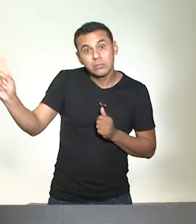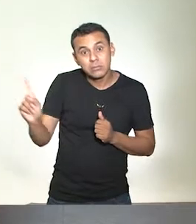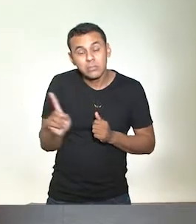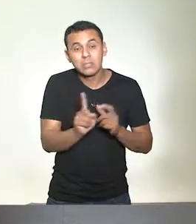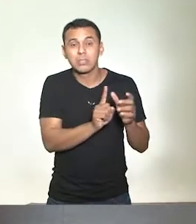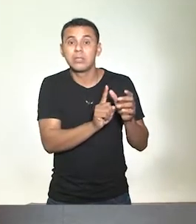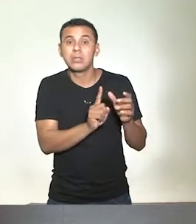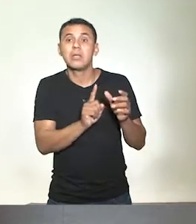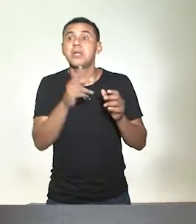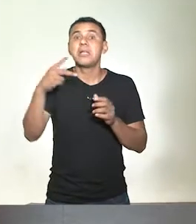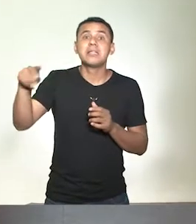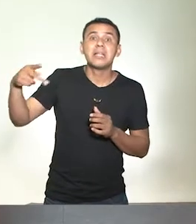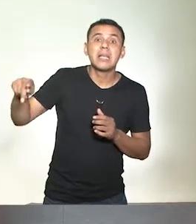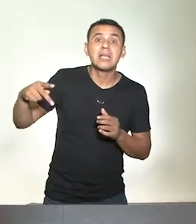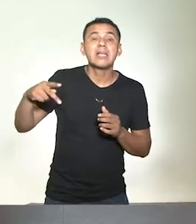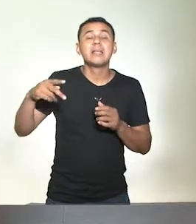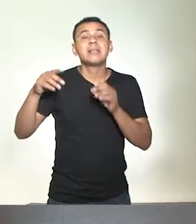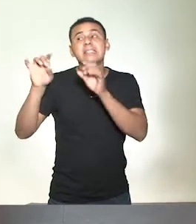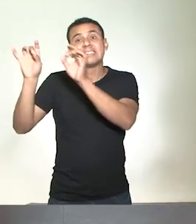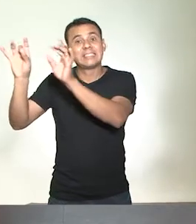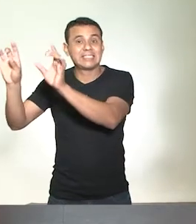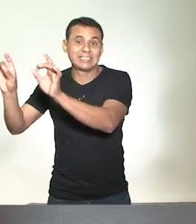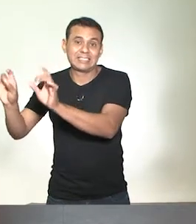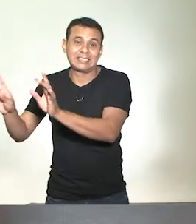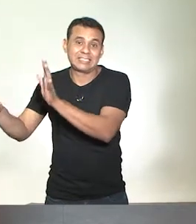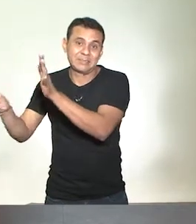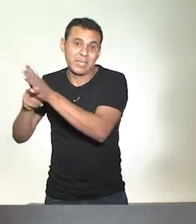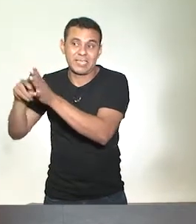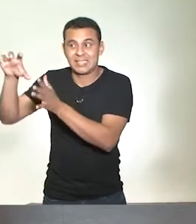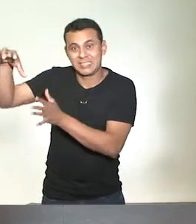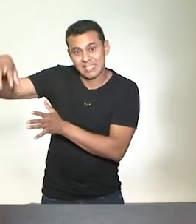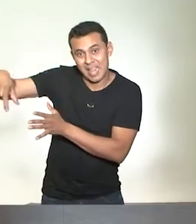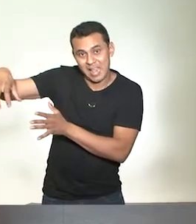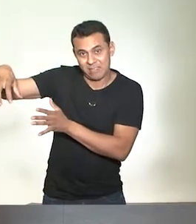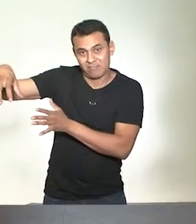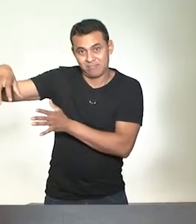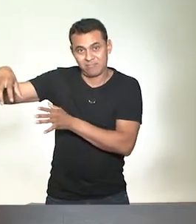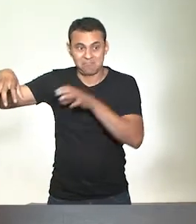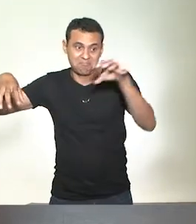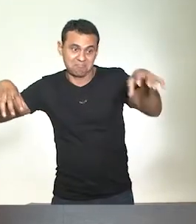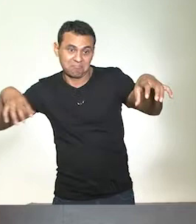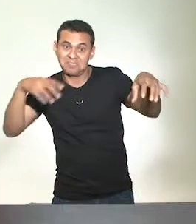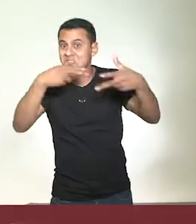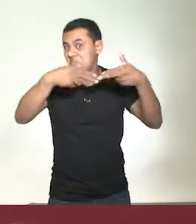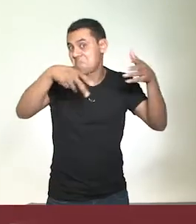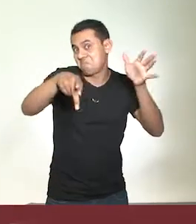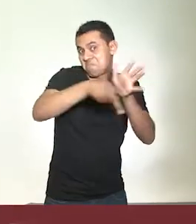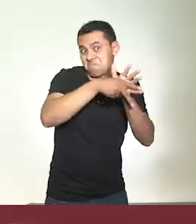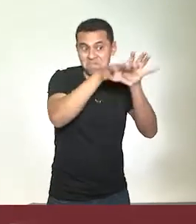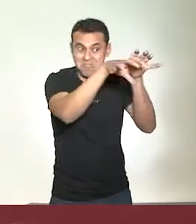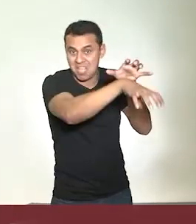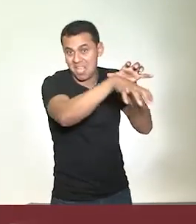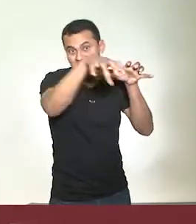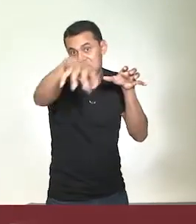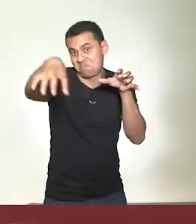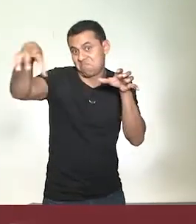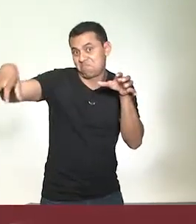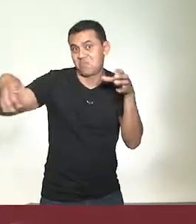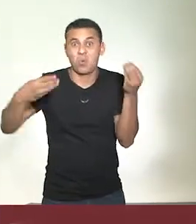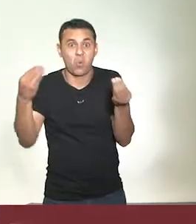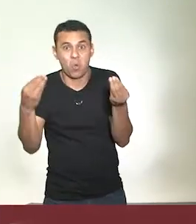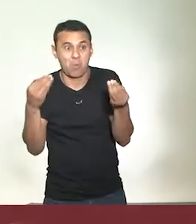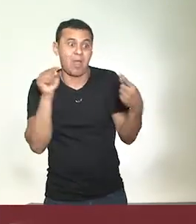essas pessoas vão levar as suas especificidades ou seja o que é que pode